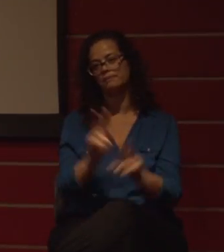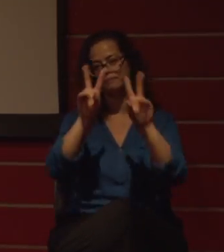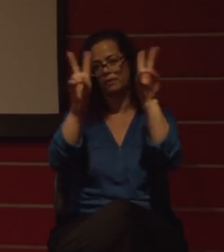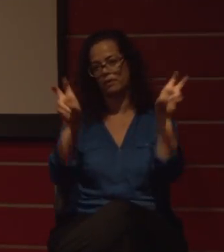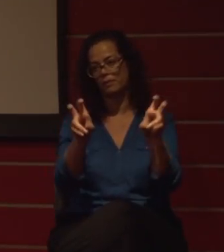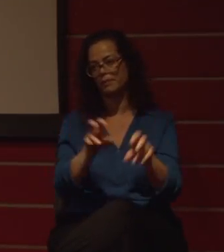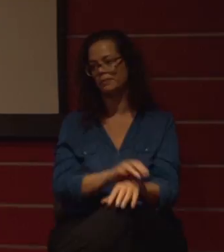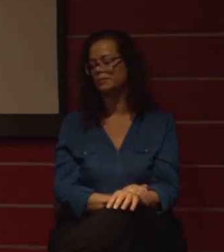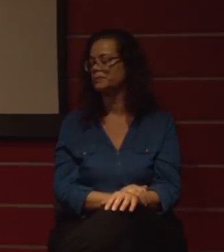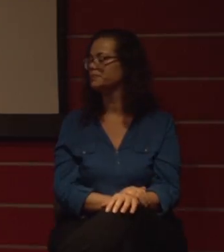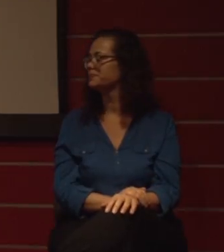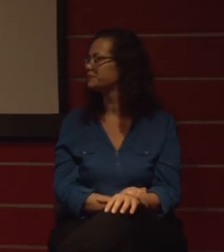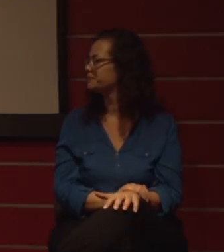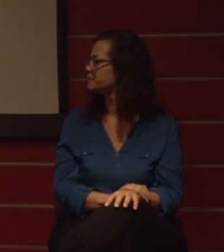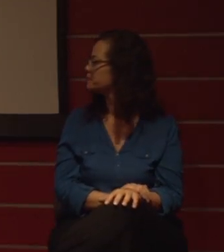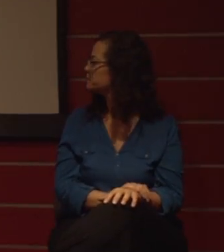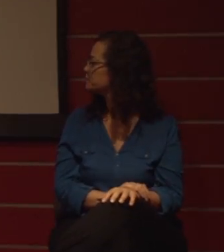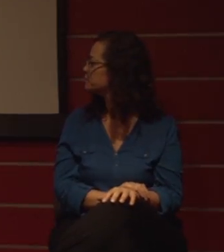aí